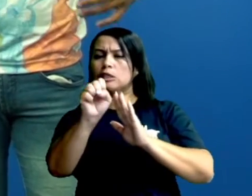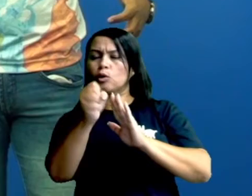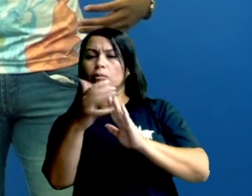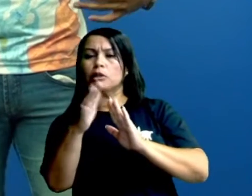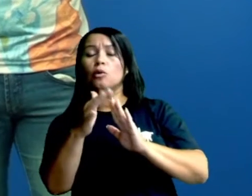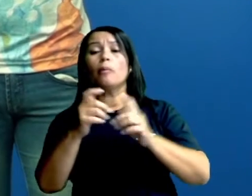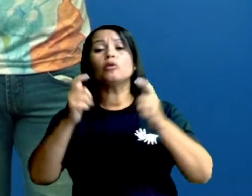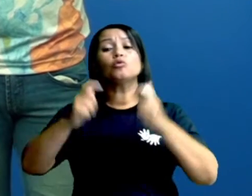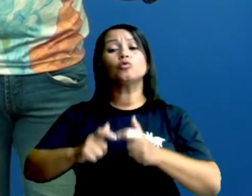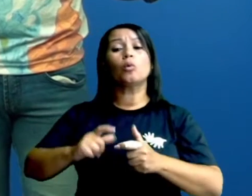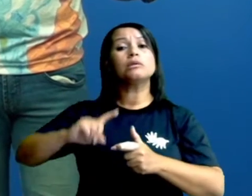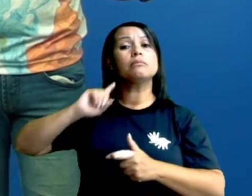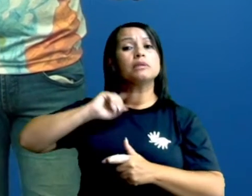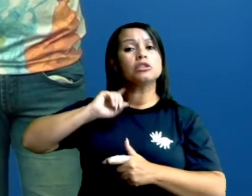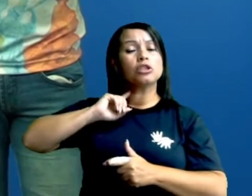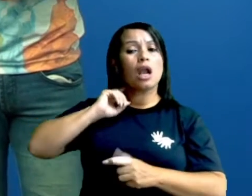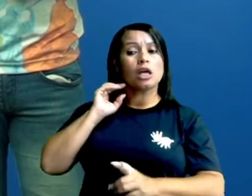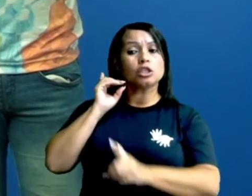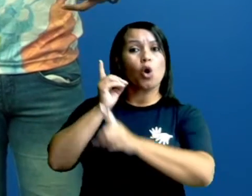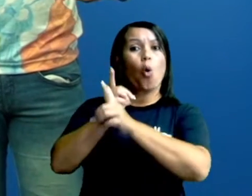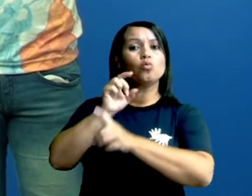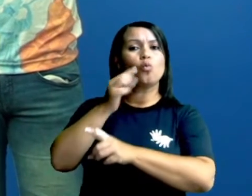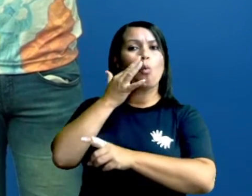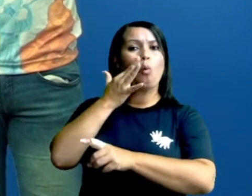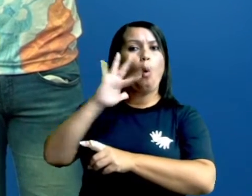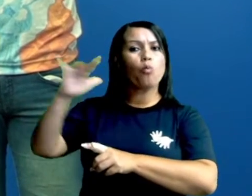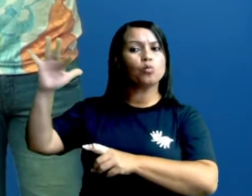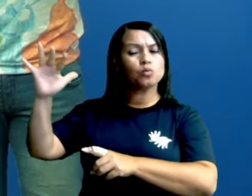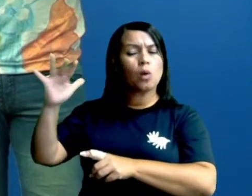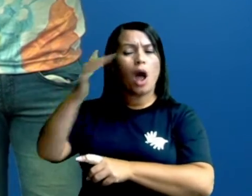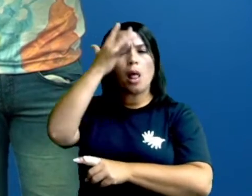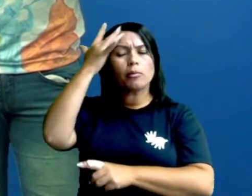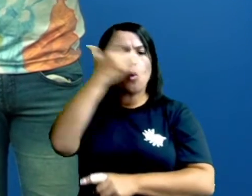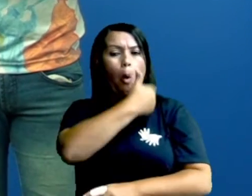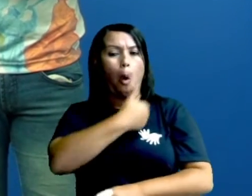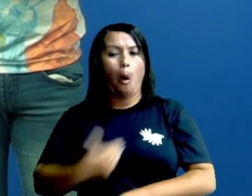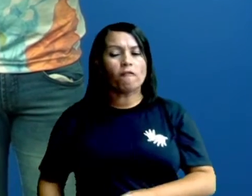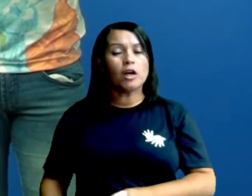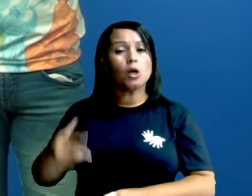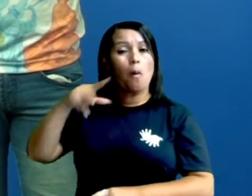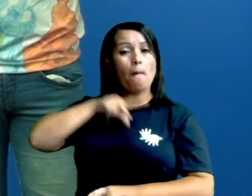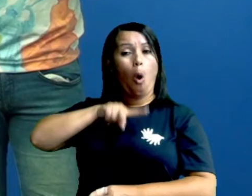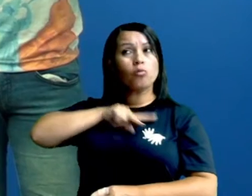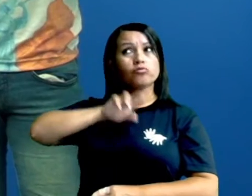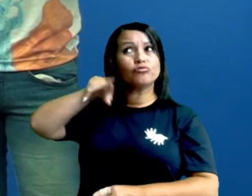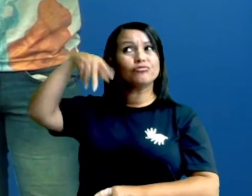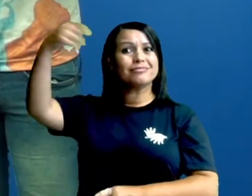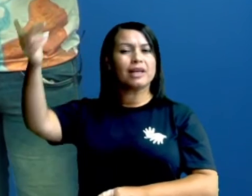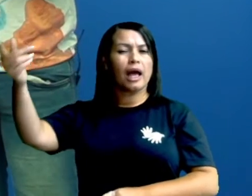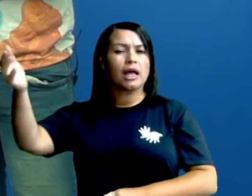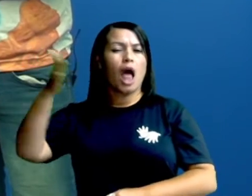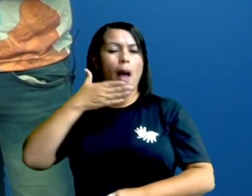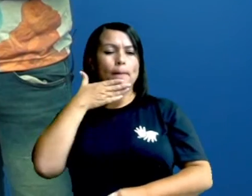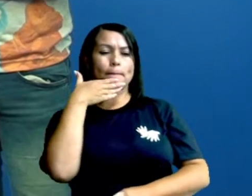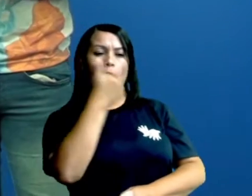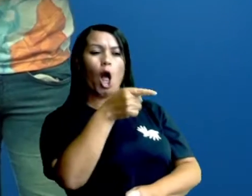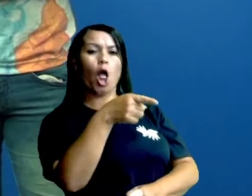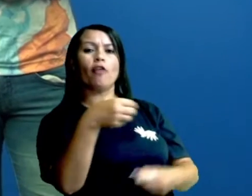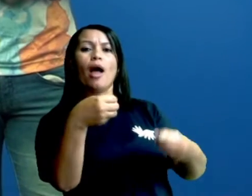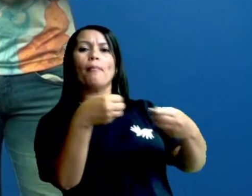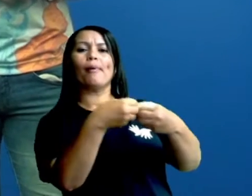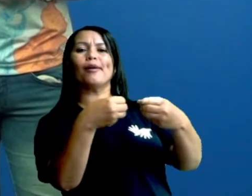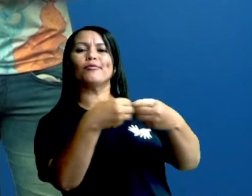Gerais. Então, a descoberta de ouro em Minas Gerais fez com que, né, o governo português, na época, preferisse que a capital ficasse mais